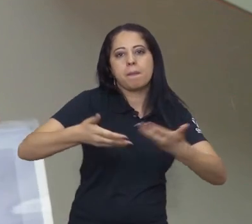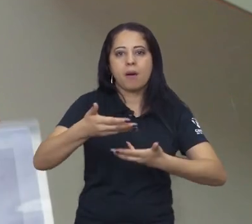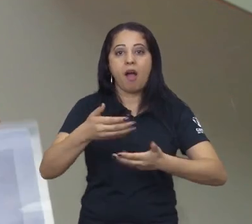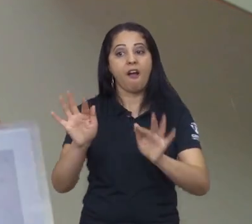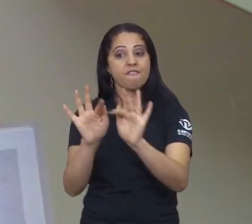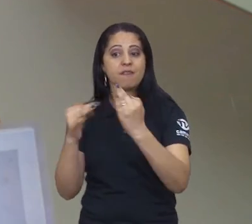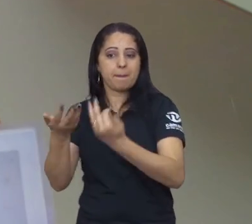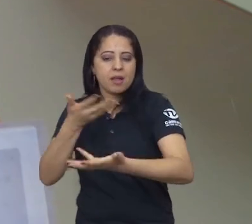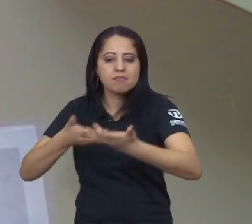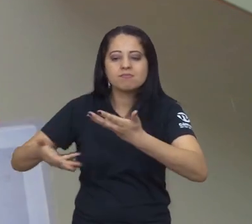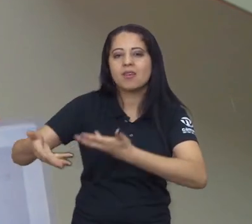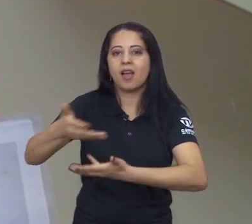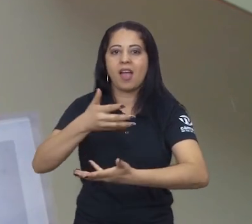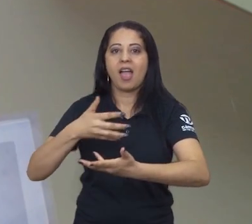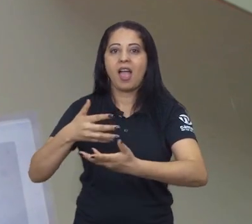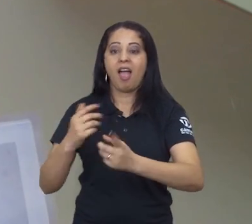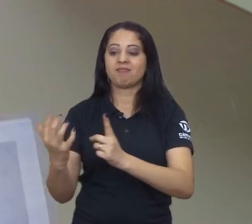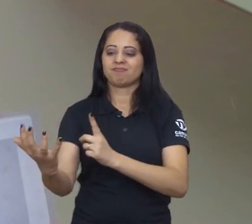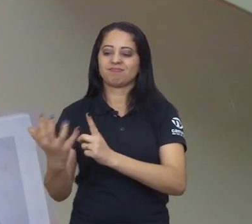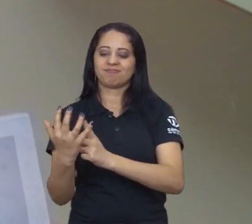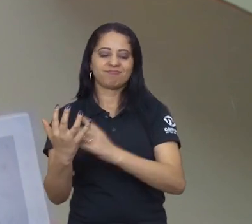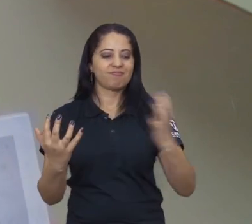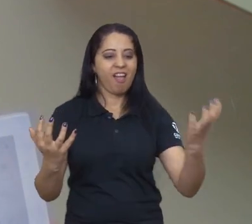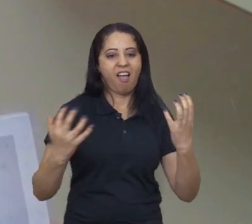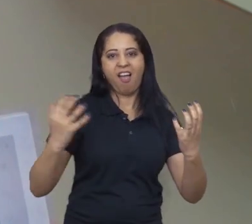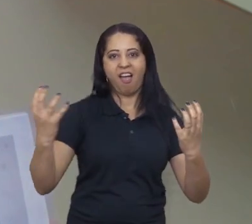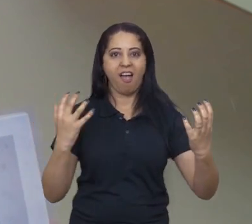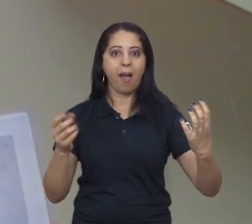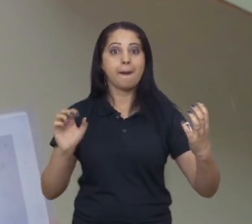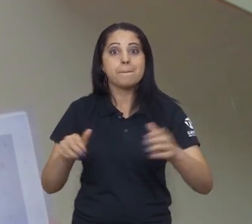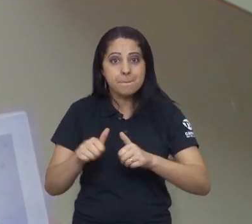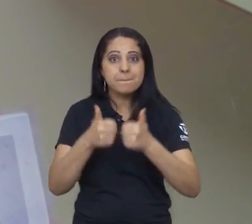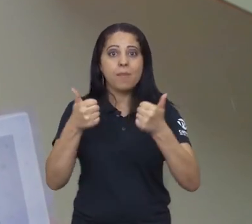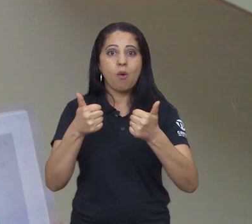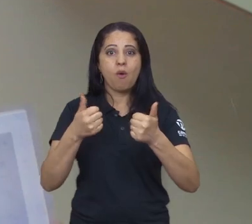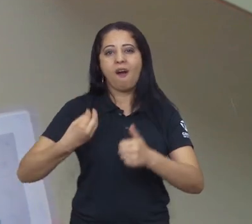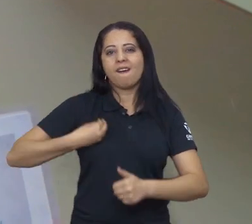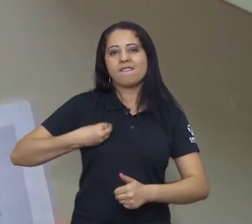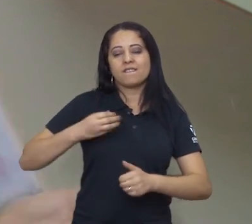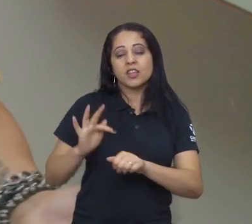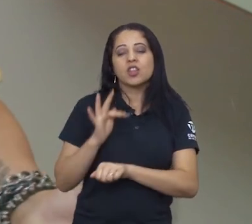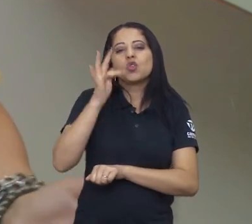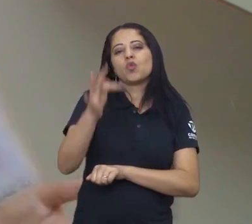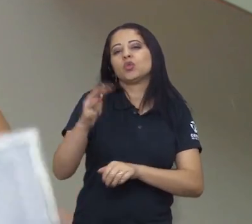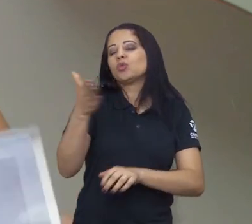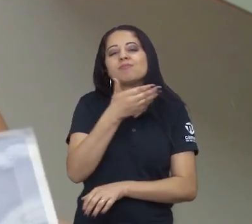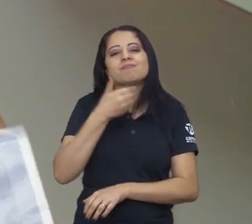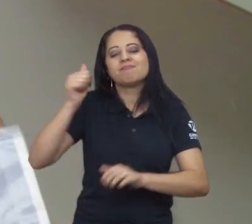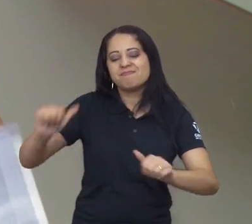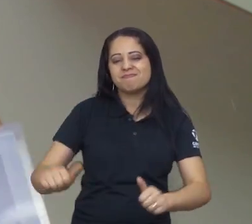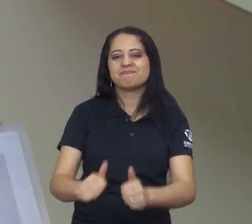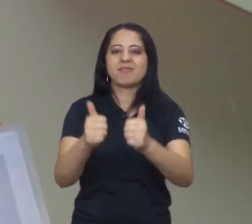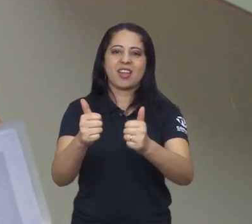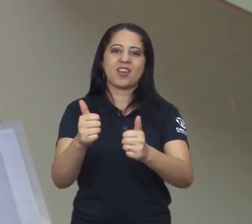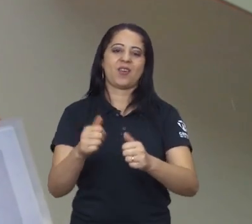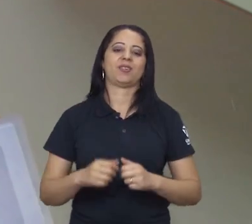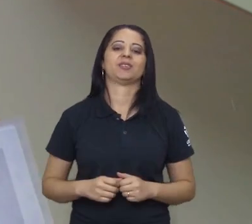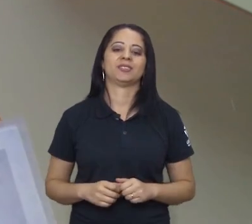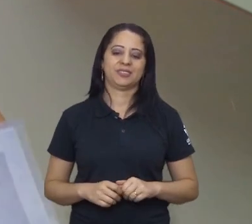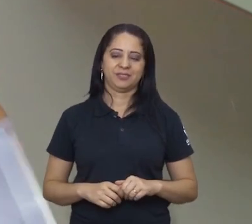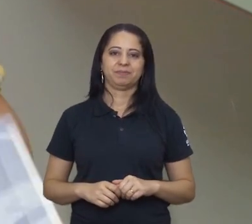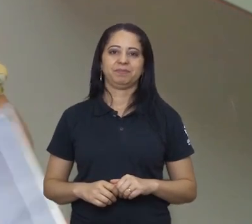os familiares pode contribuir com uma longevidade com mais qualidade de vida e claro muito